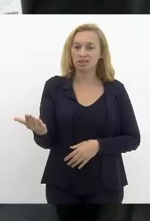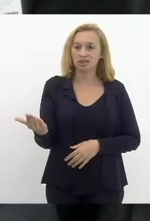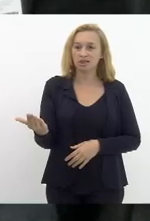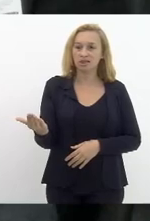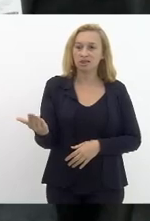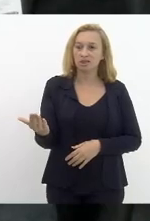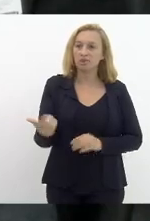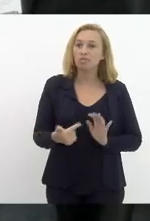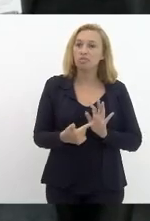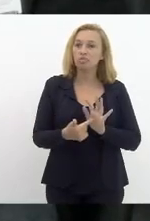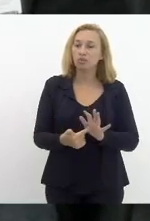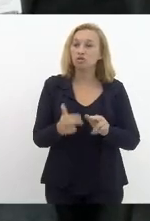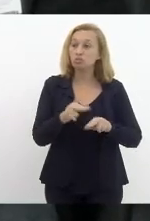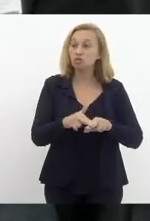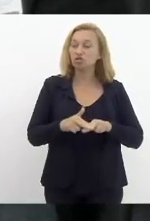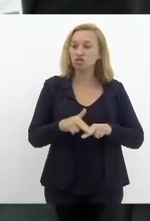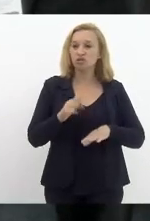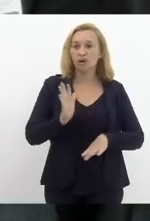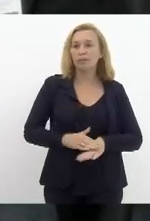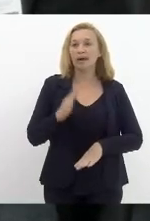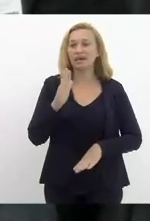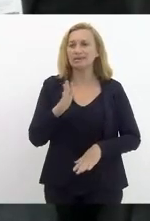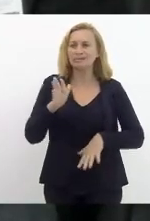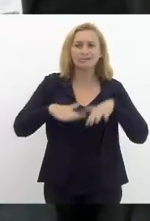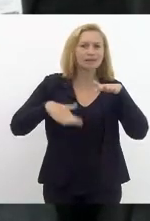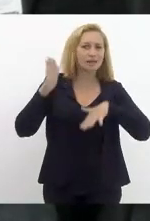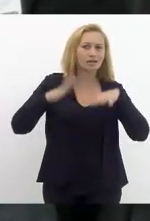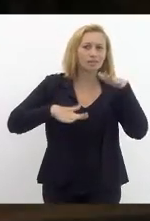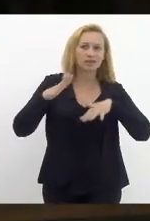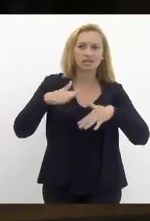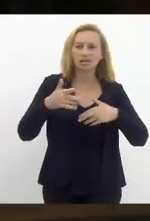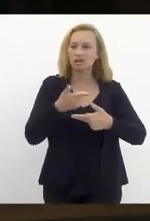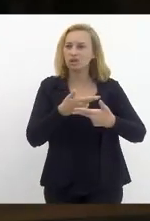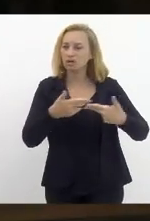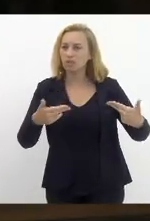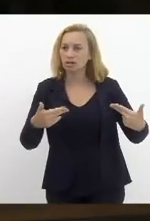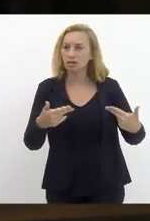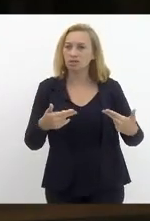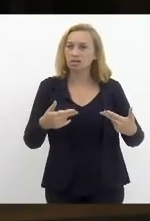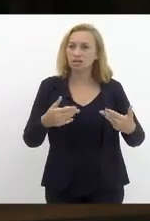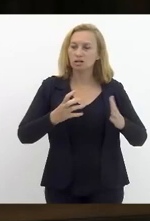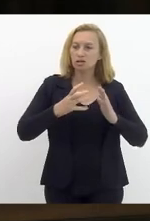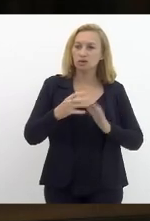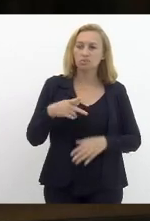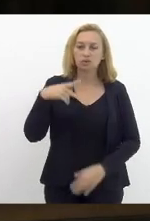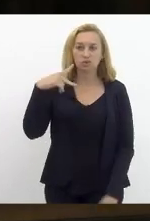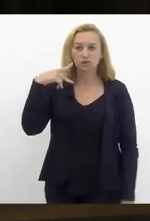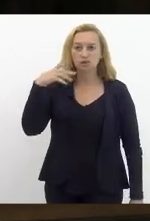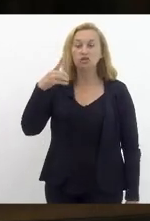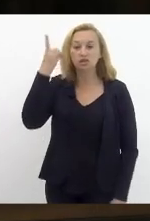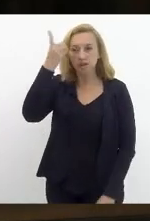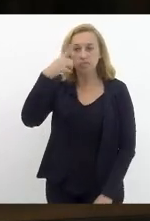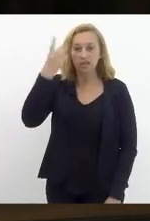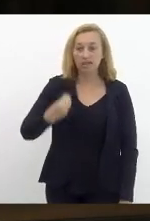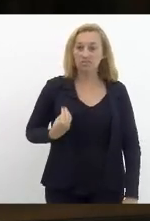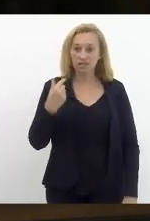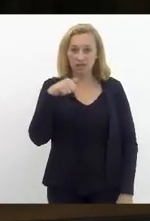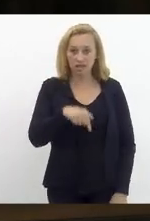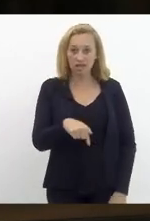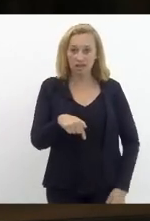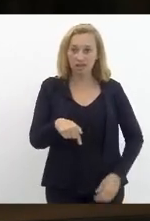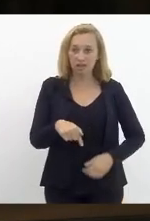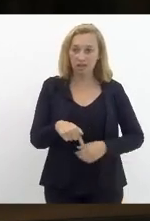causa maior, independente de qualquer coisa. Então, os parlamentares que estão aqui